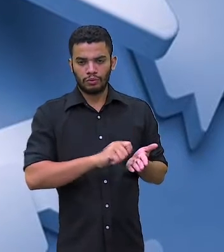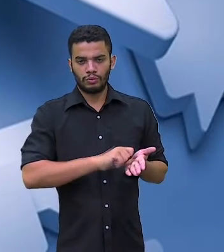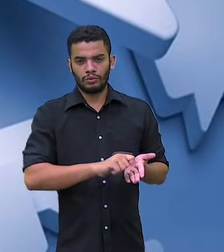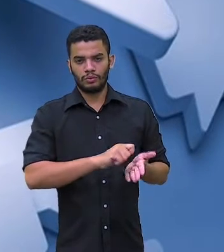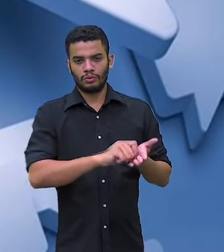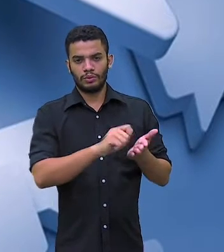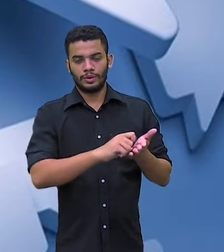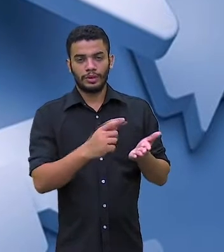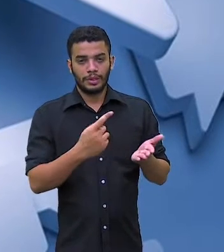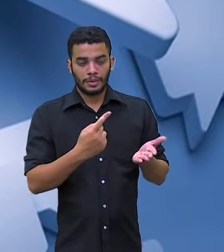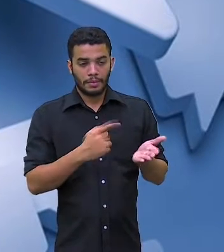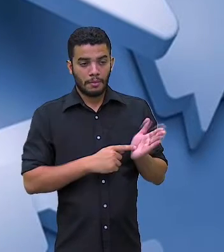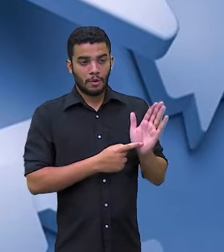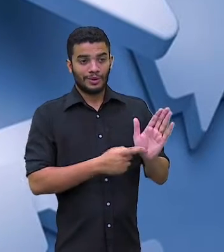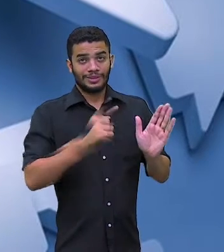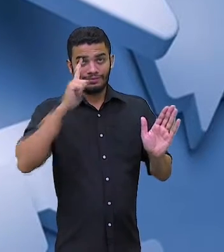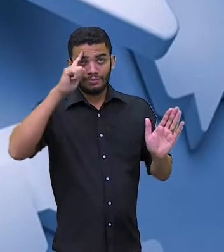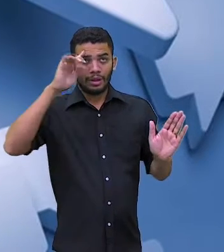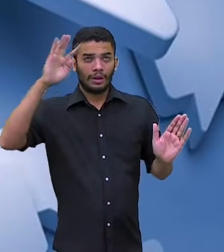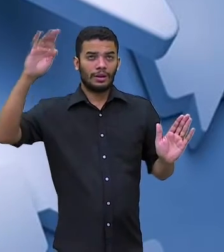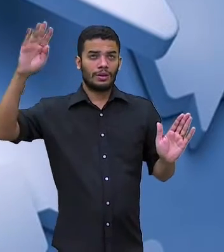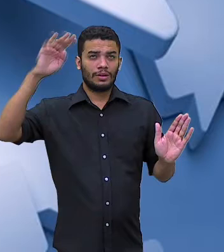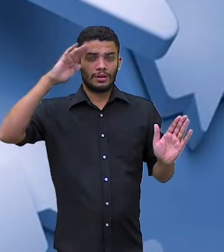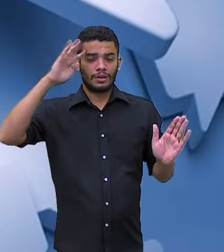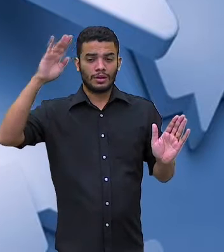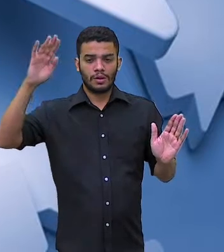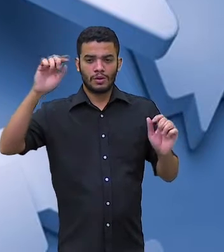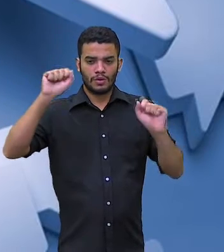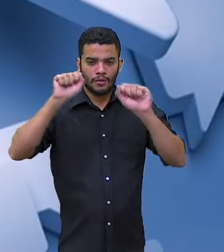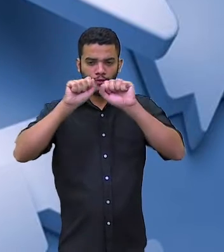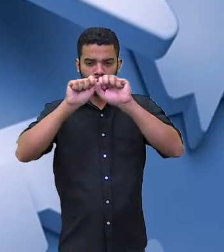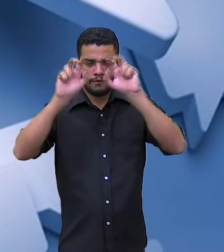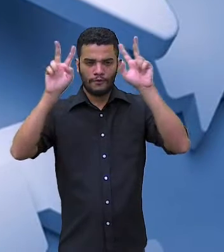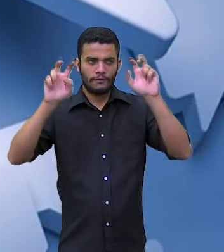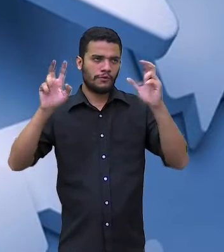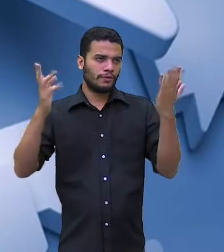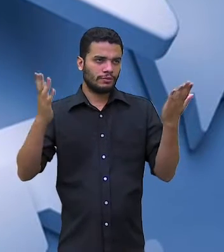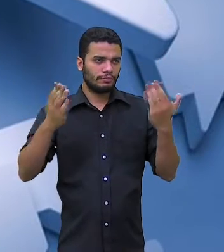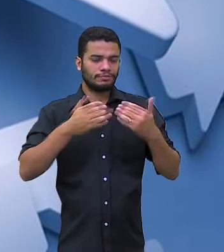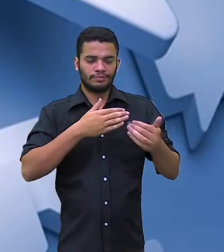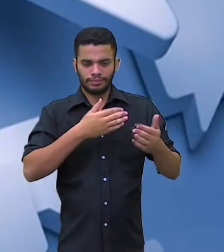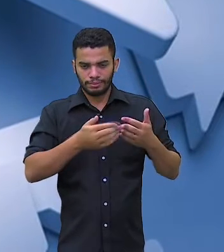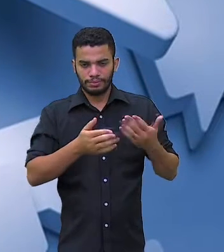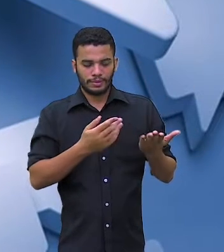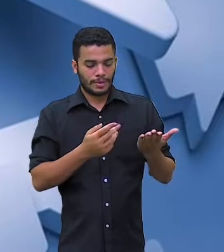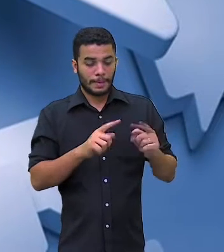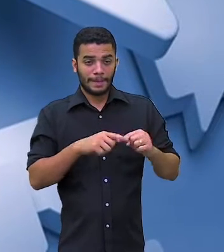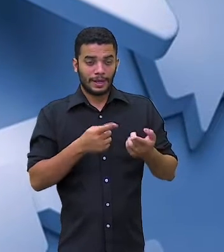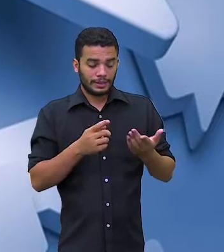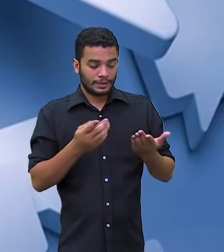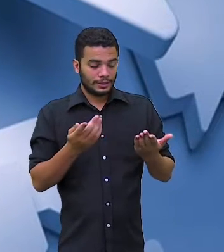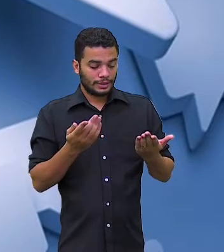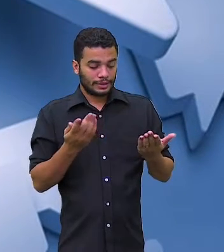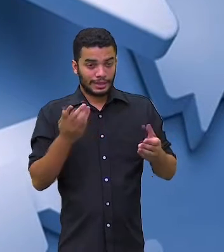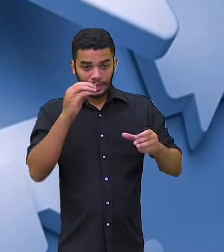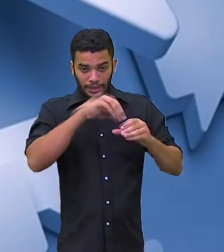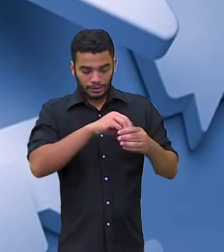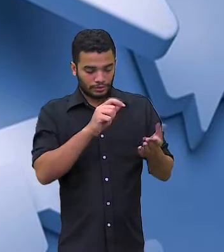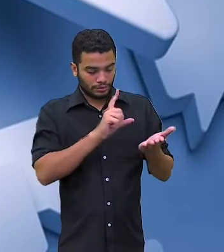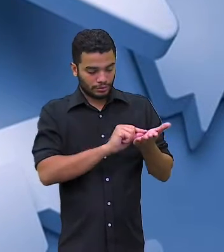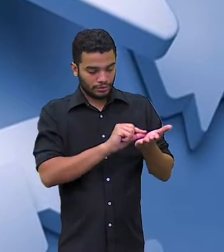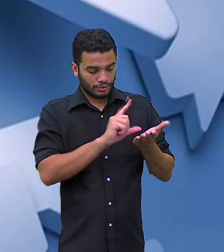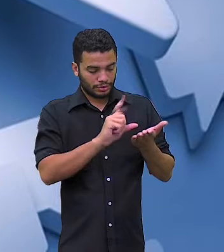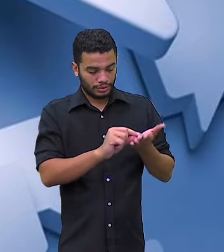o seu pensamento sobre um tema, né, que está em questão aí. Então, através desse artigo, né, ele vai defender